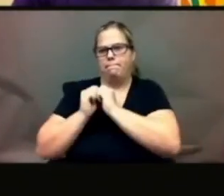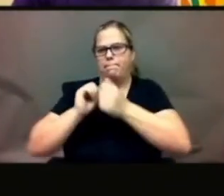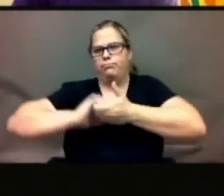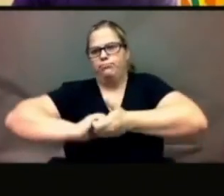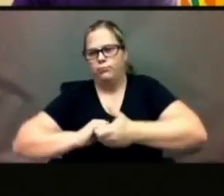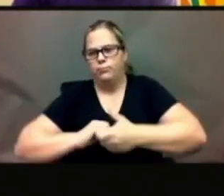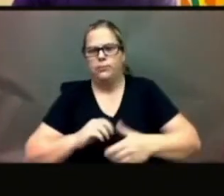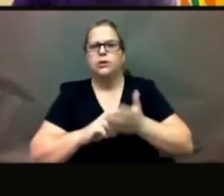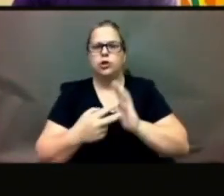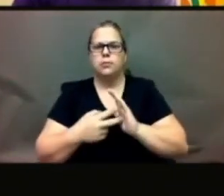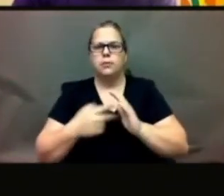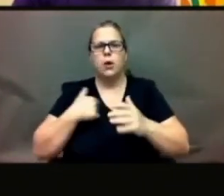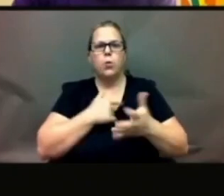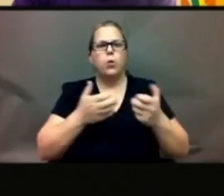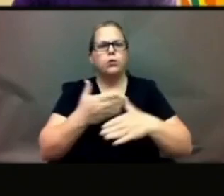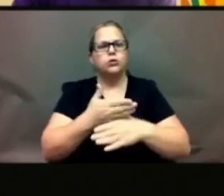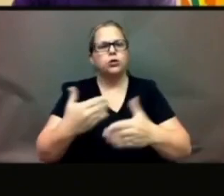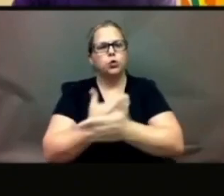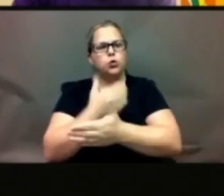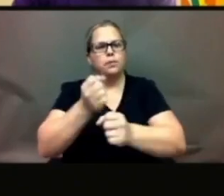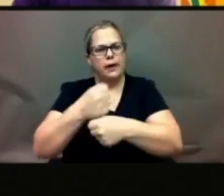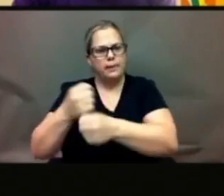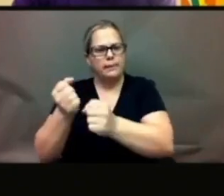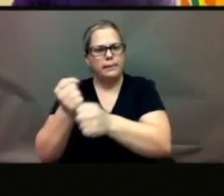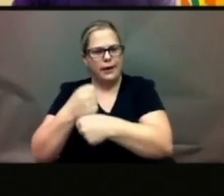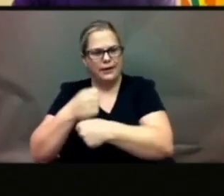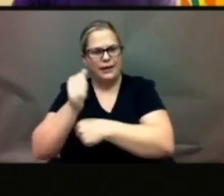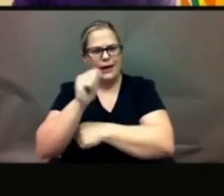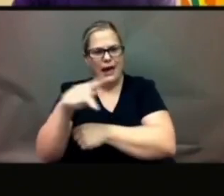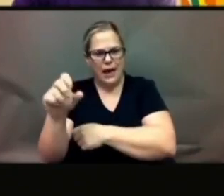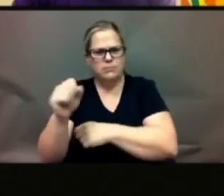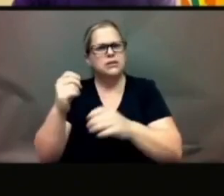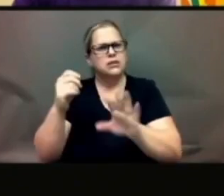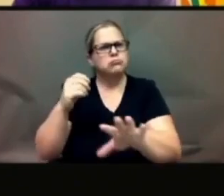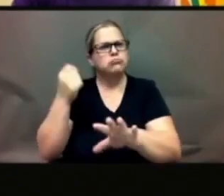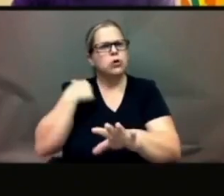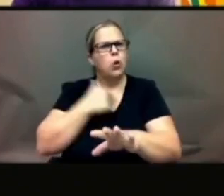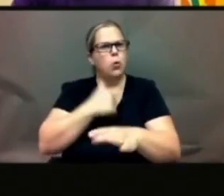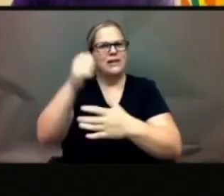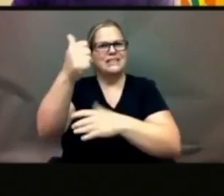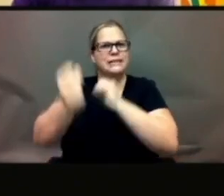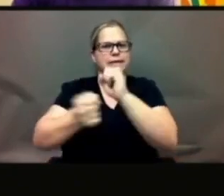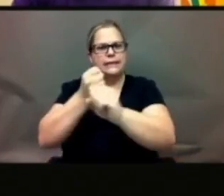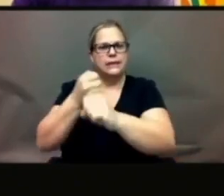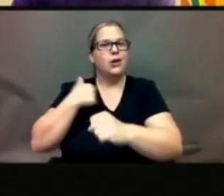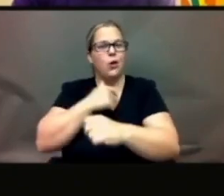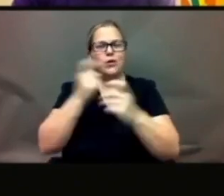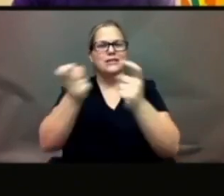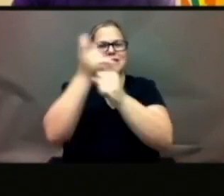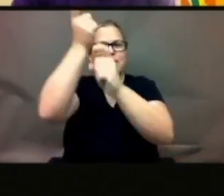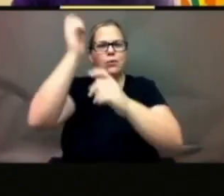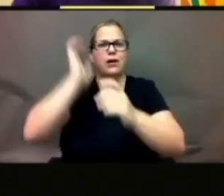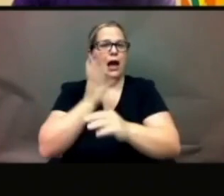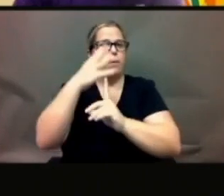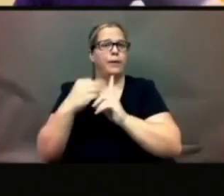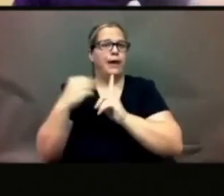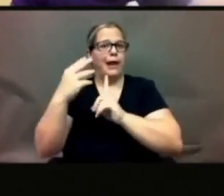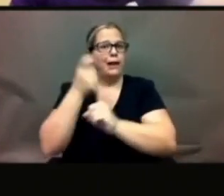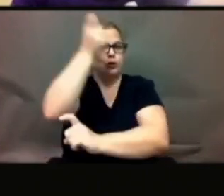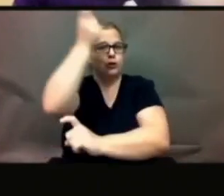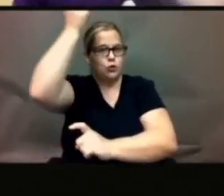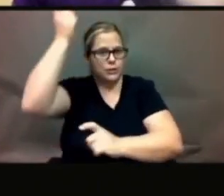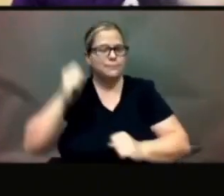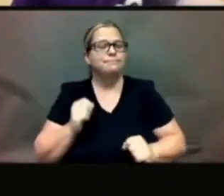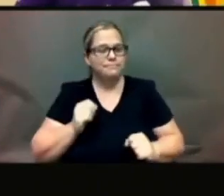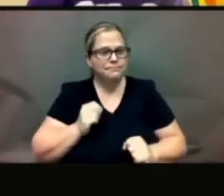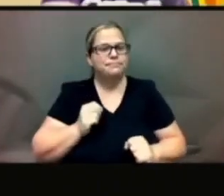Colleen é do Scratch Team. Então, nós queremos fazer uma apresentação desses aplicativos de Makemake. que nós estamos fazendo aqui nossas